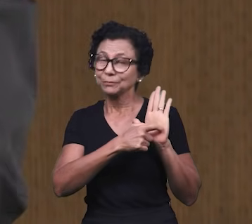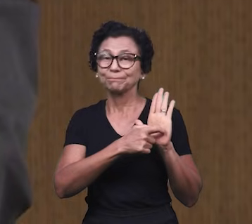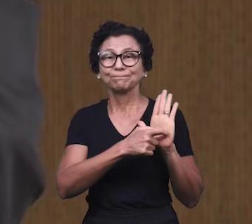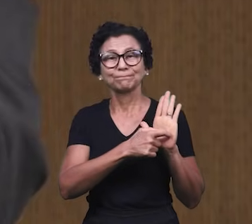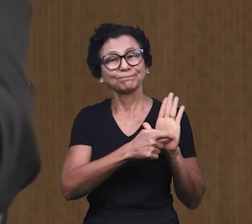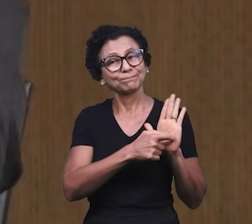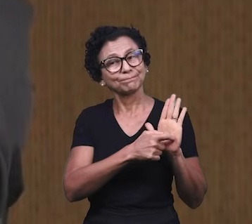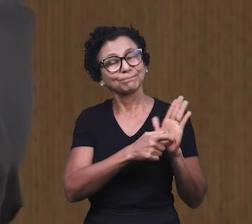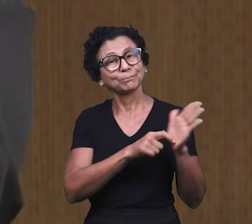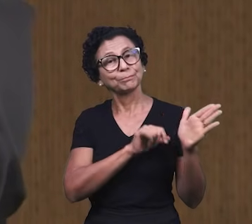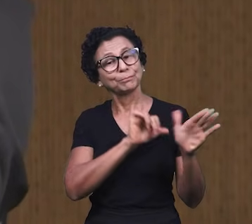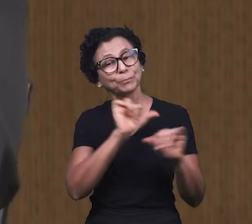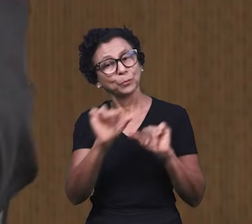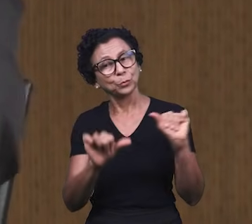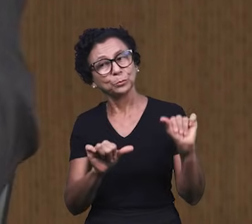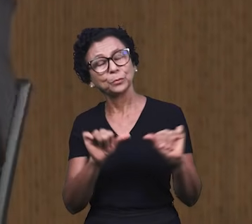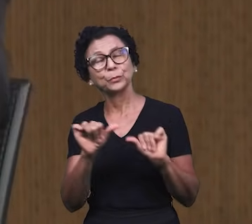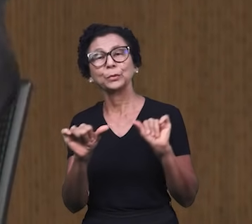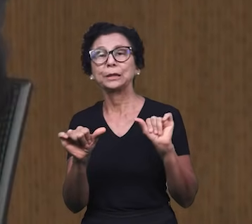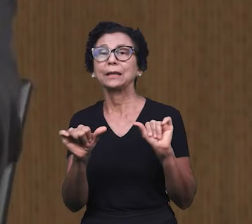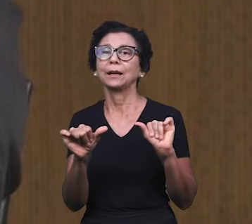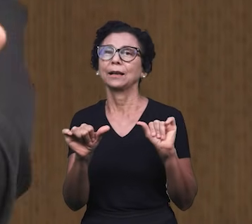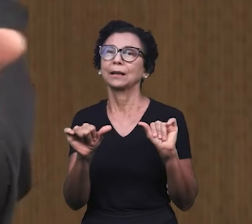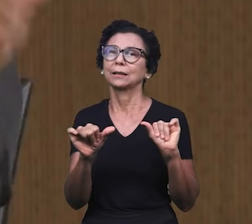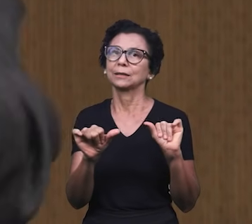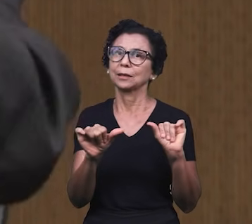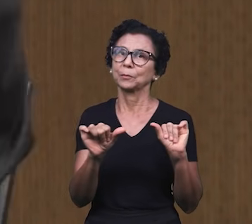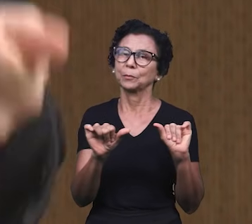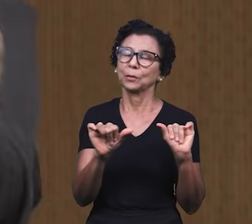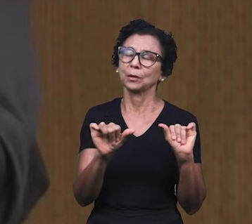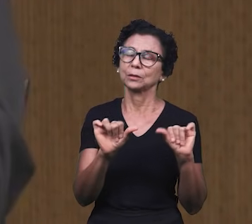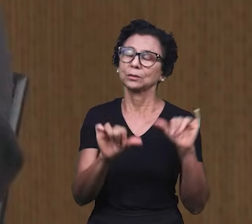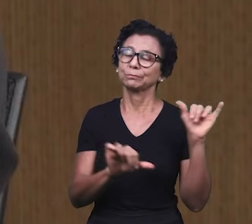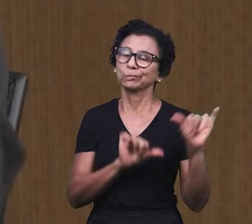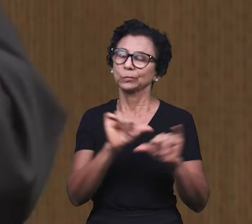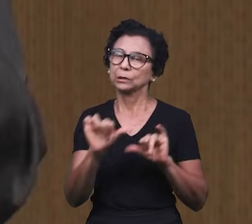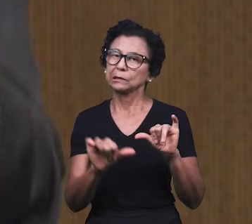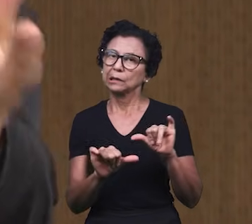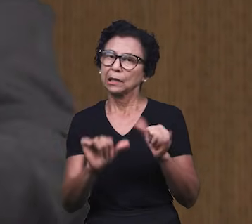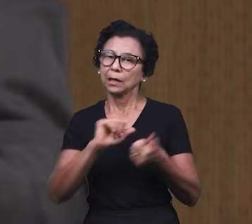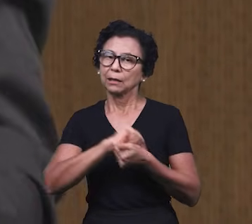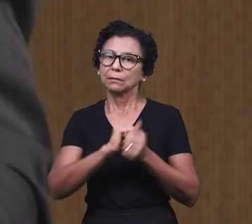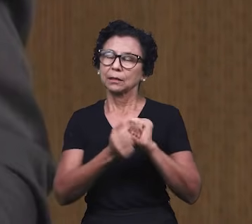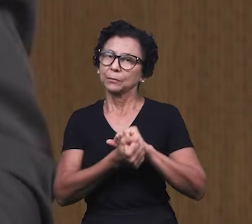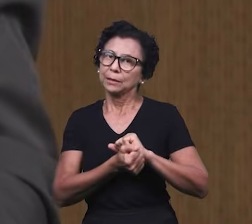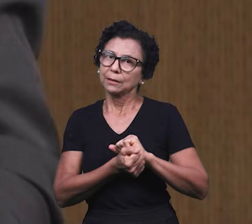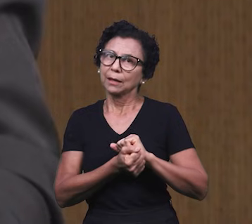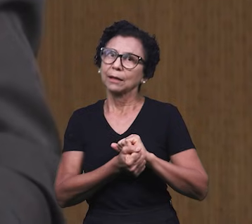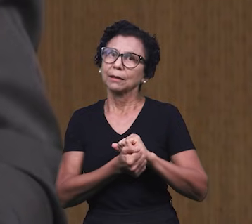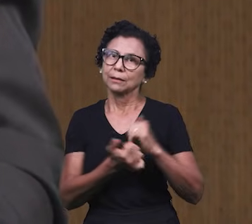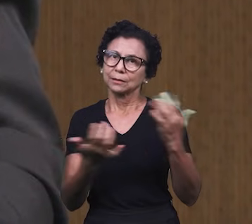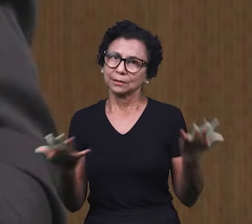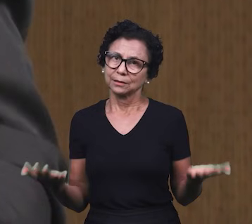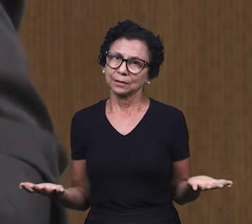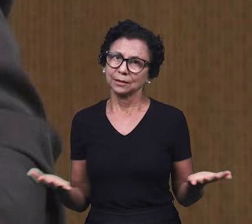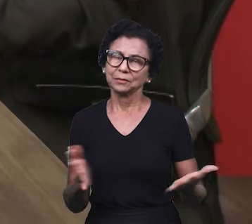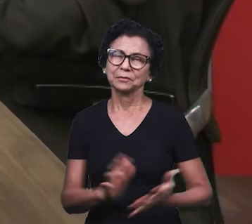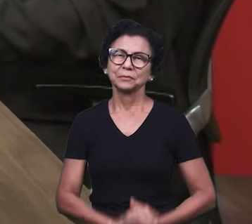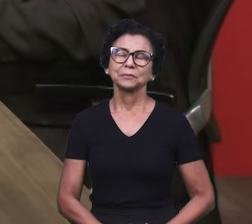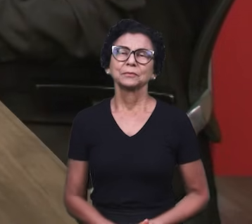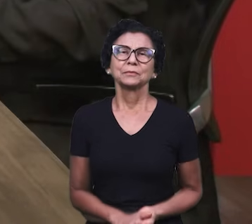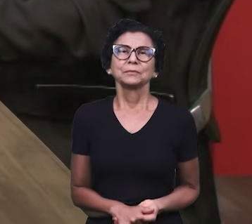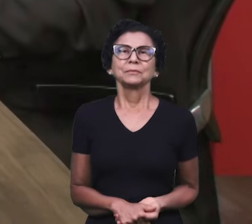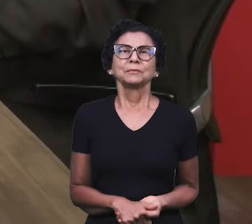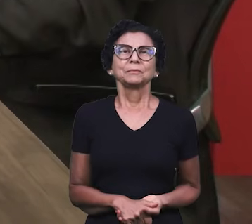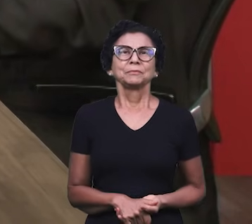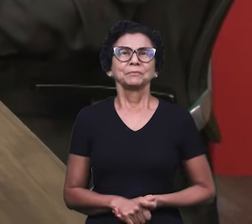Então, tu falou uma coisa ali, ela pode, né, no vinho botar carne e colocar churrasco. Por isso que é um